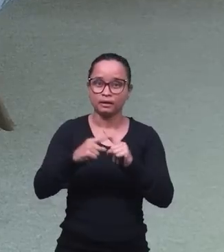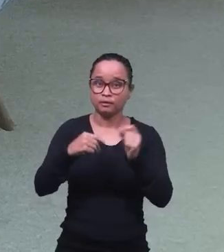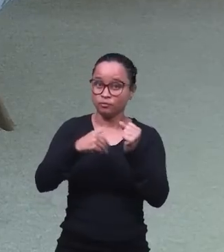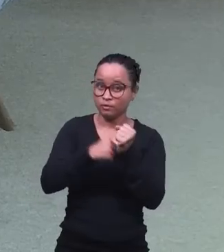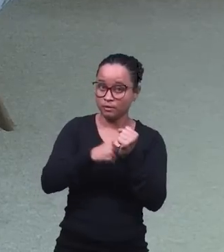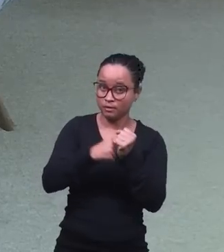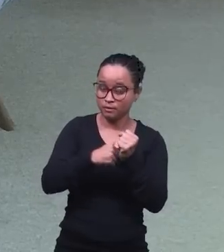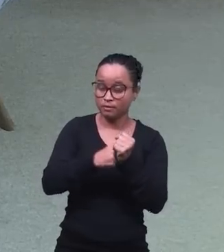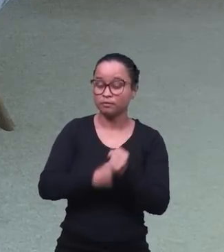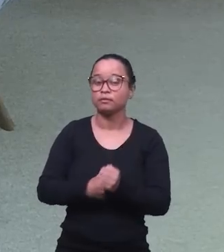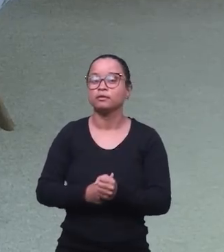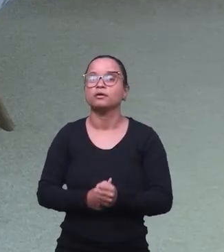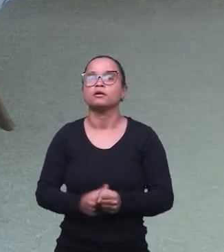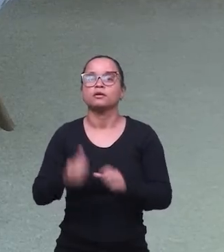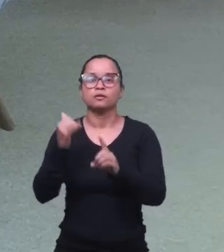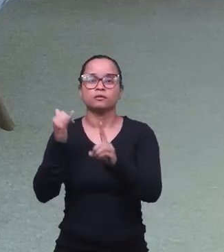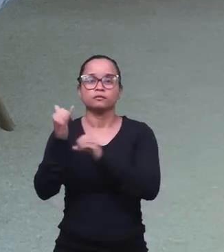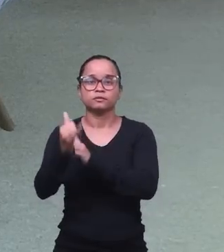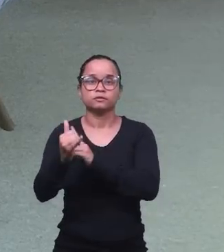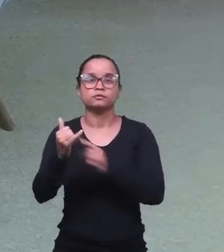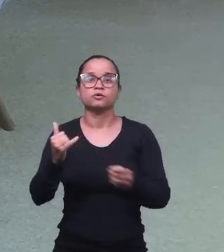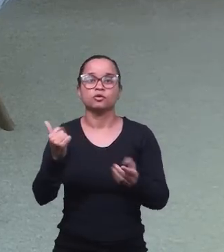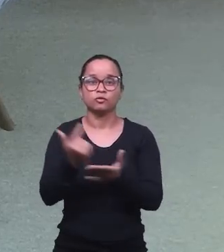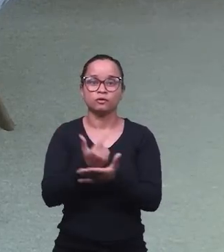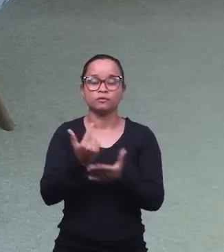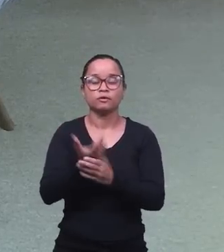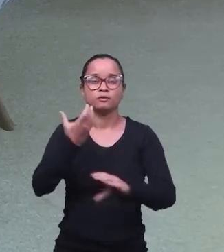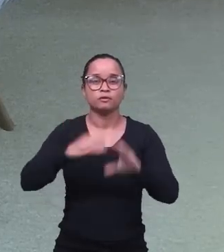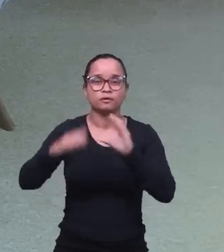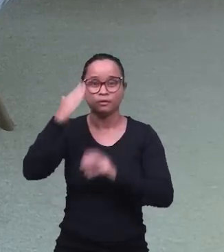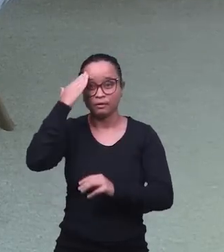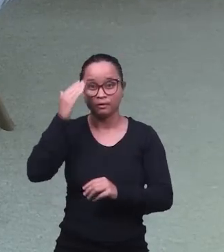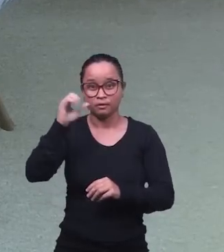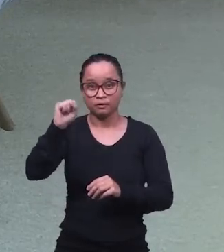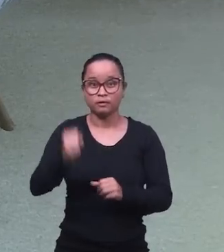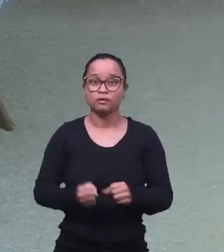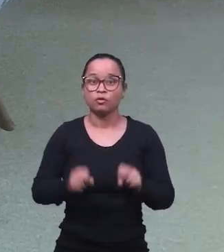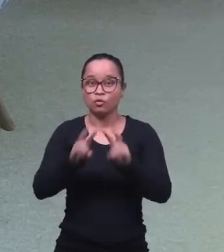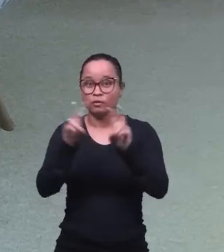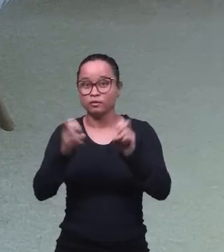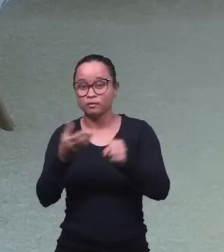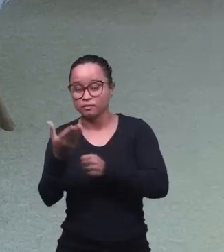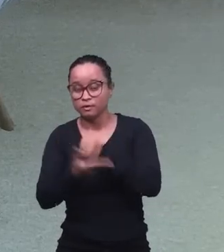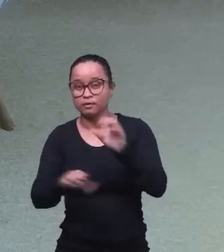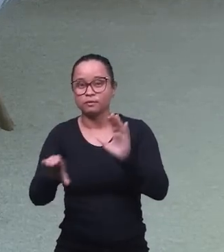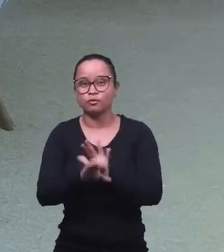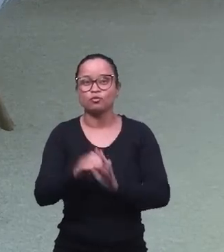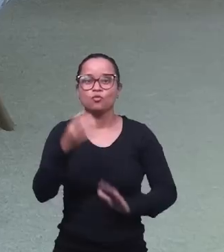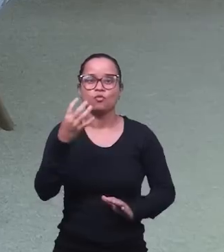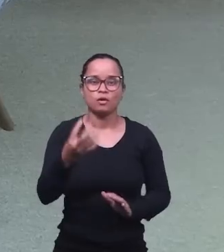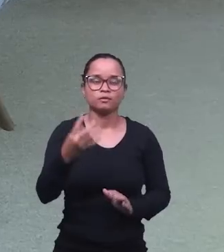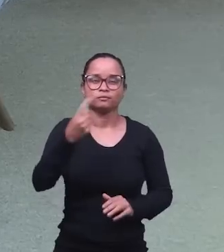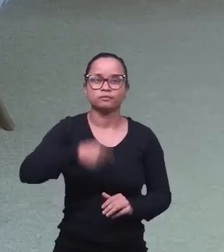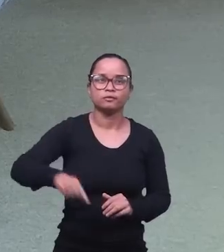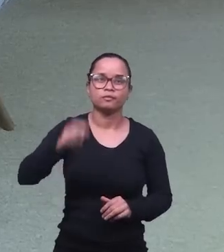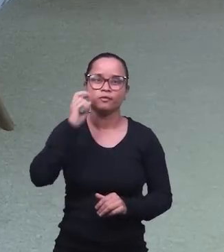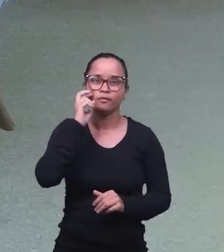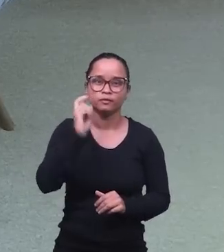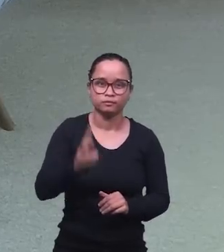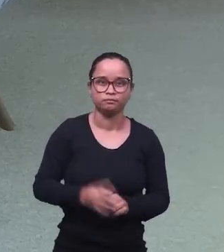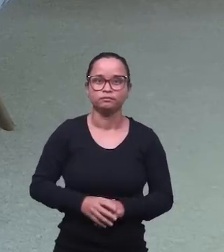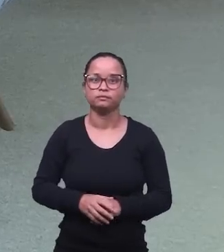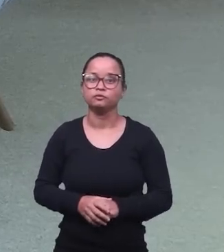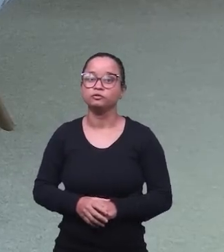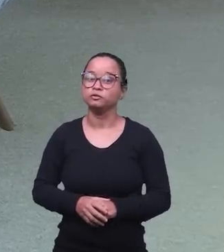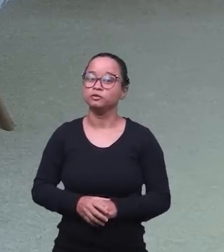Mistérios profetizados no livro de Cantares de Salomão. O assunto base, então, está no capítulo 4, onde nós estamos vendo a